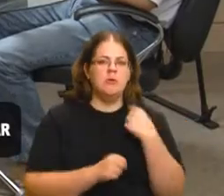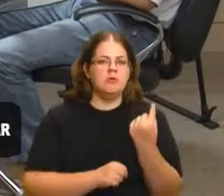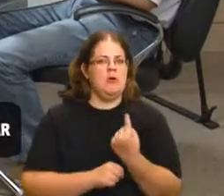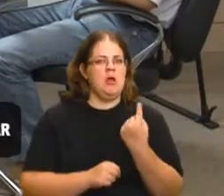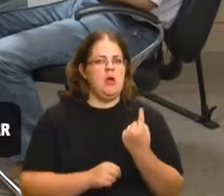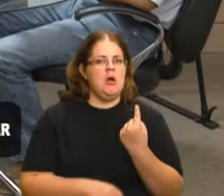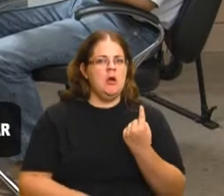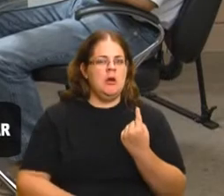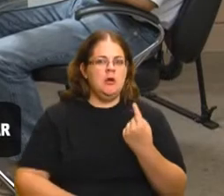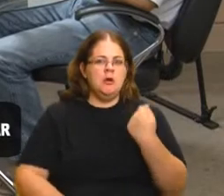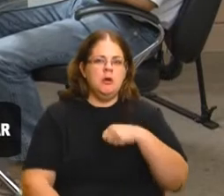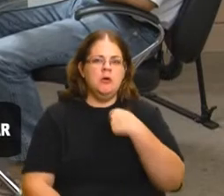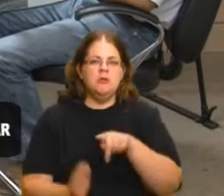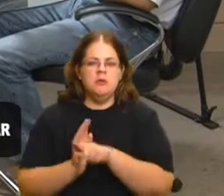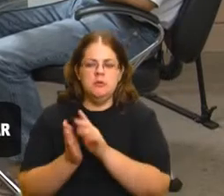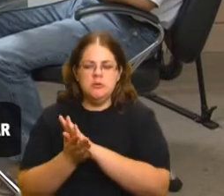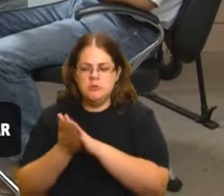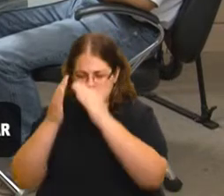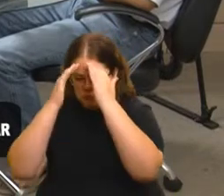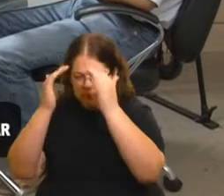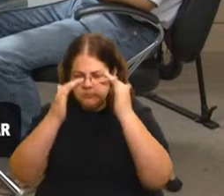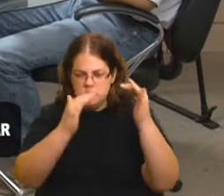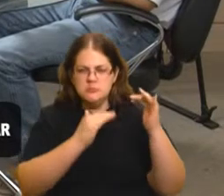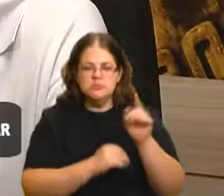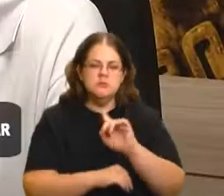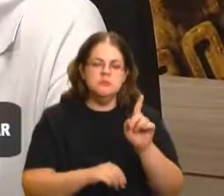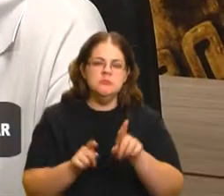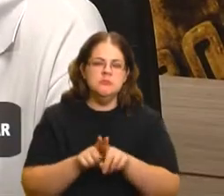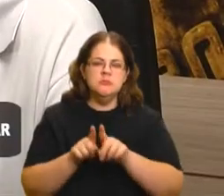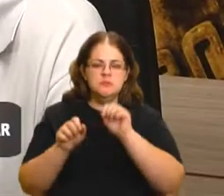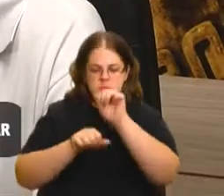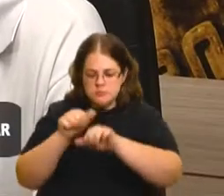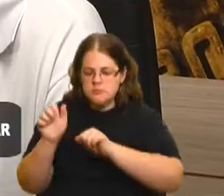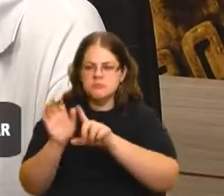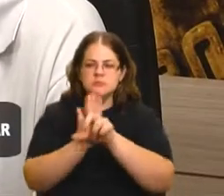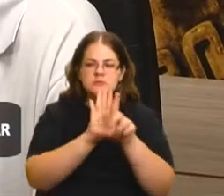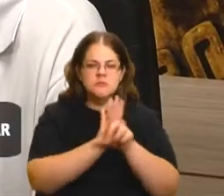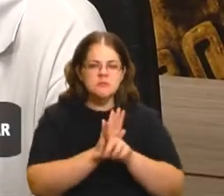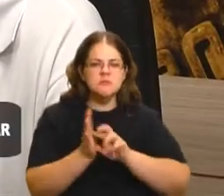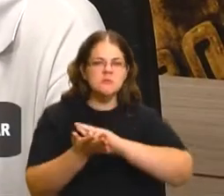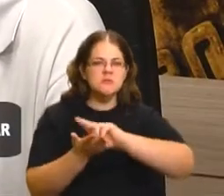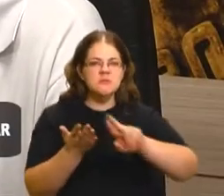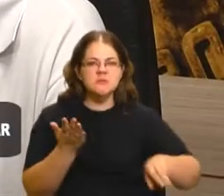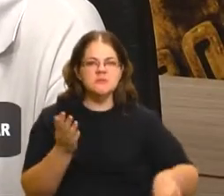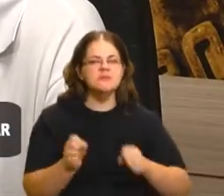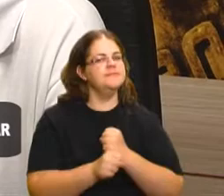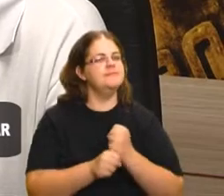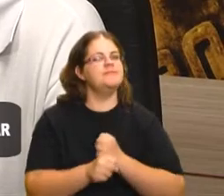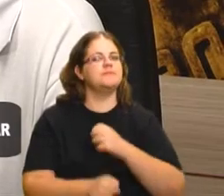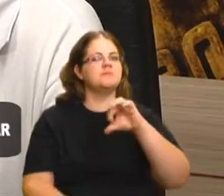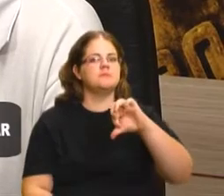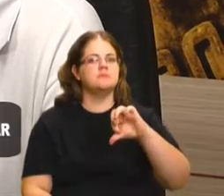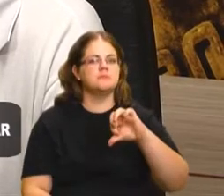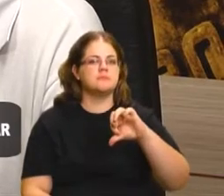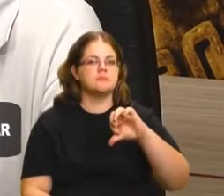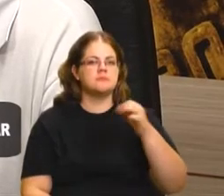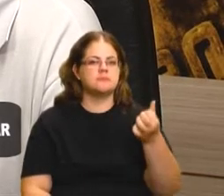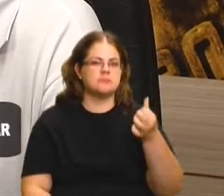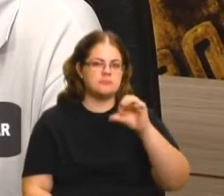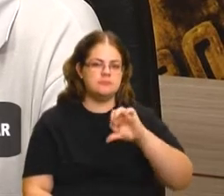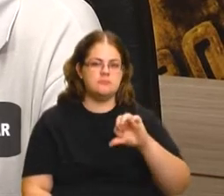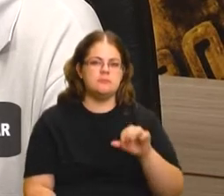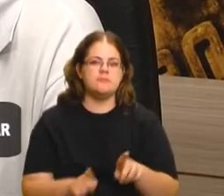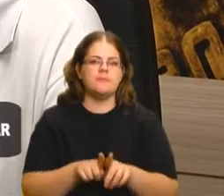legislasse sozinho. E, inclusive, a Constituição podia ser alterada e um ano depois, 69,